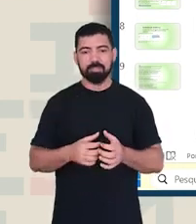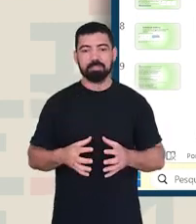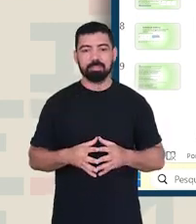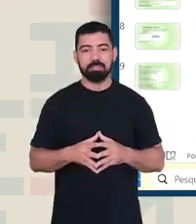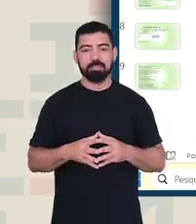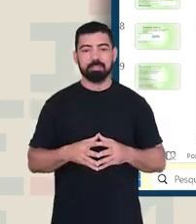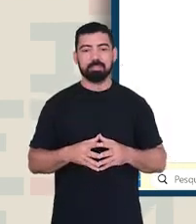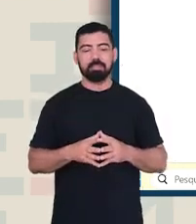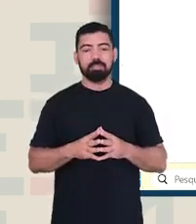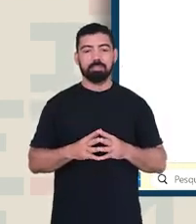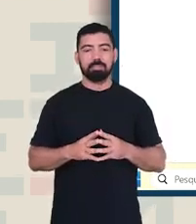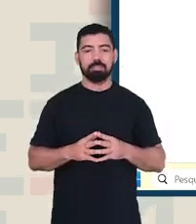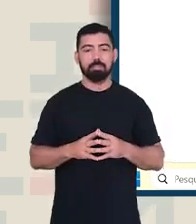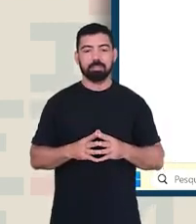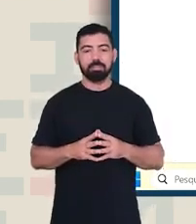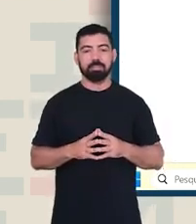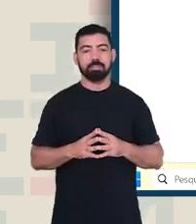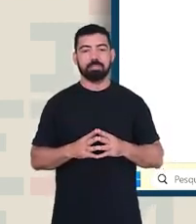onde está? Aqui,